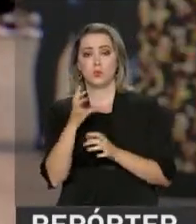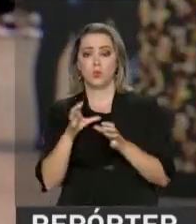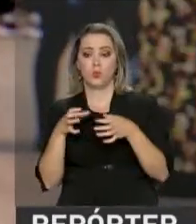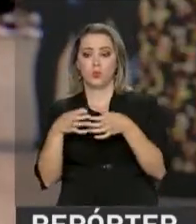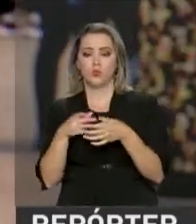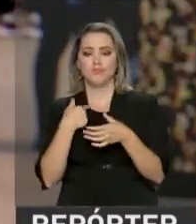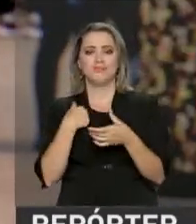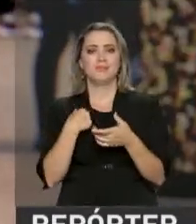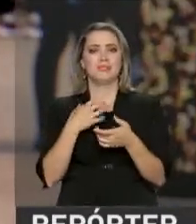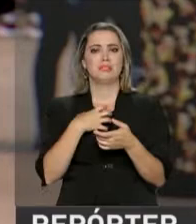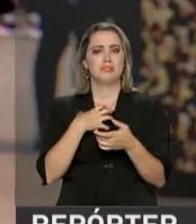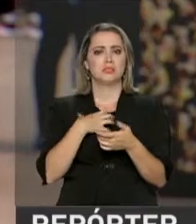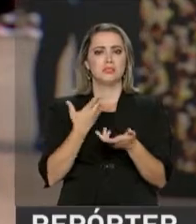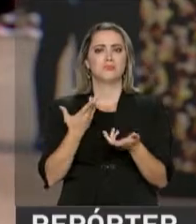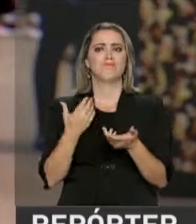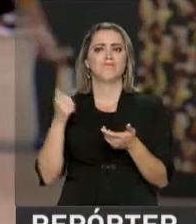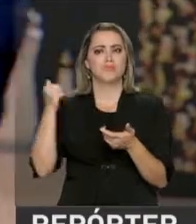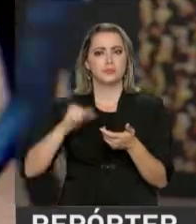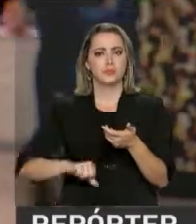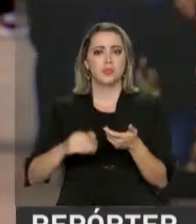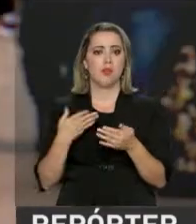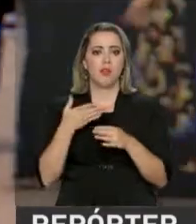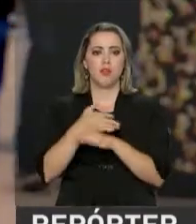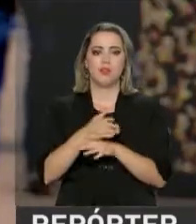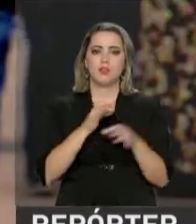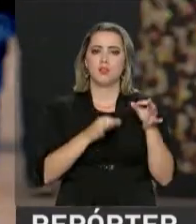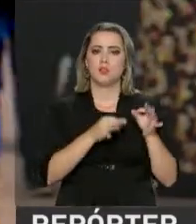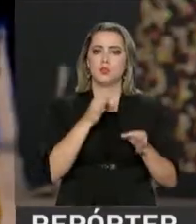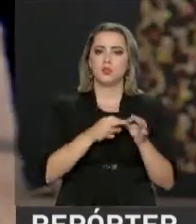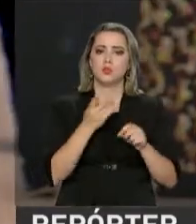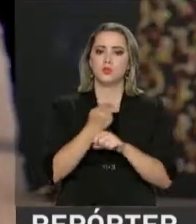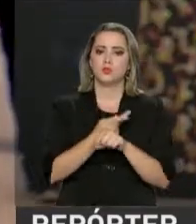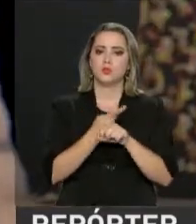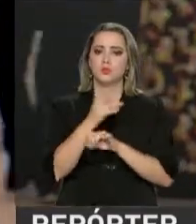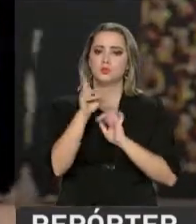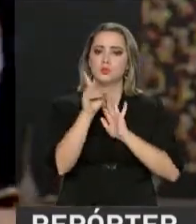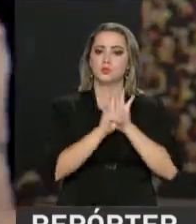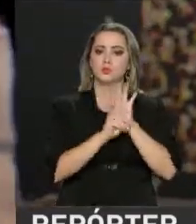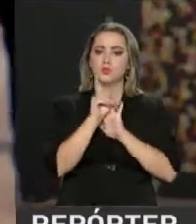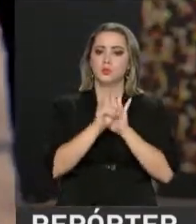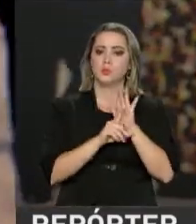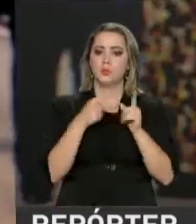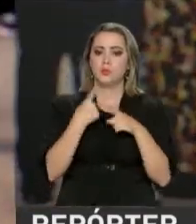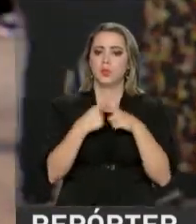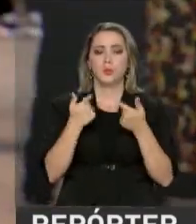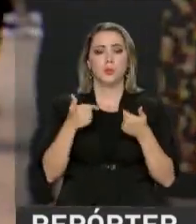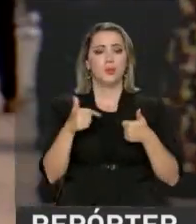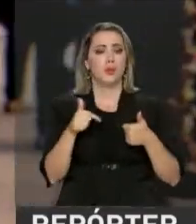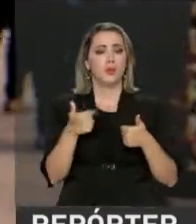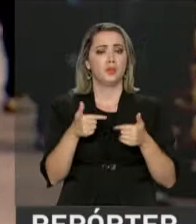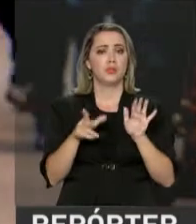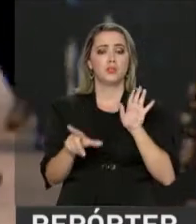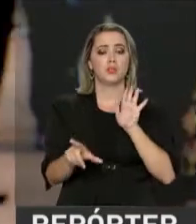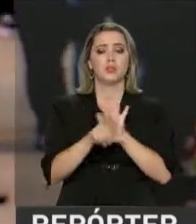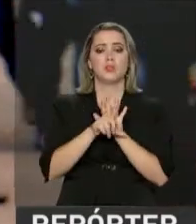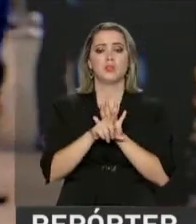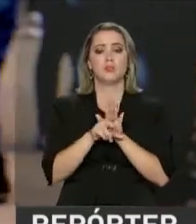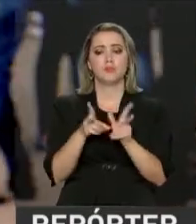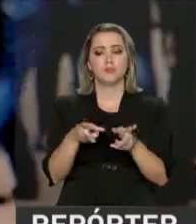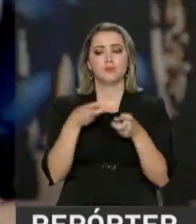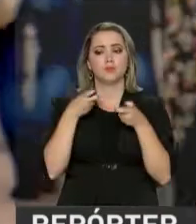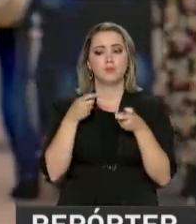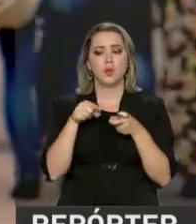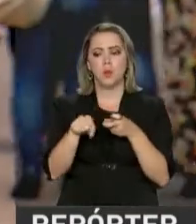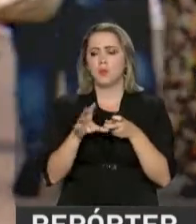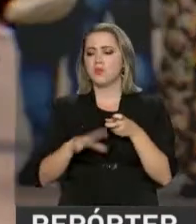se sente prejudicada entra na justiça para buscar seus direitos isso porque não existe na lei previsão para